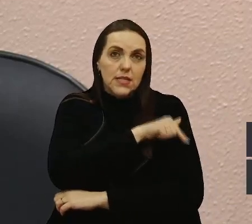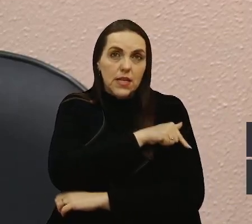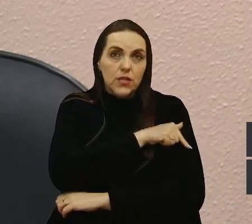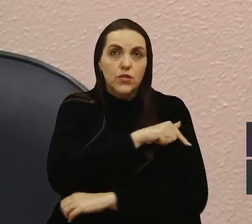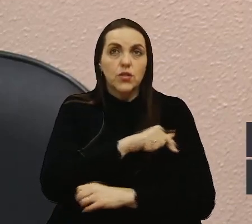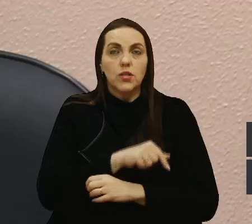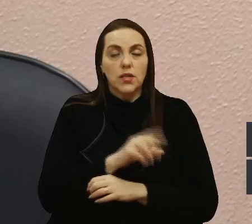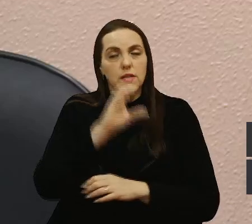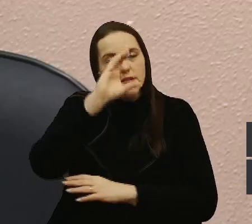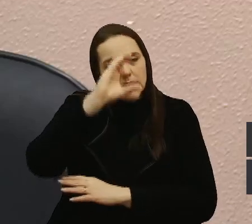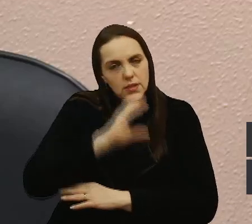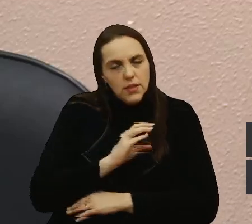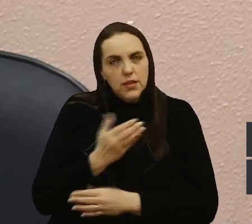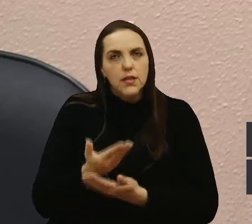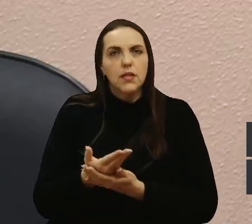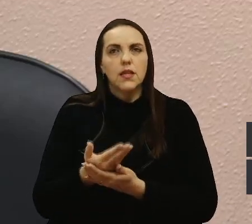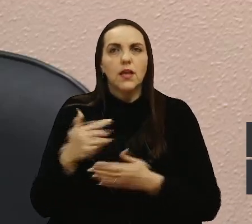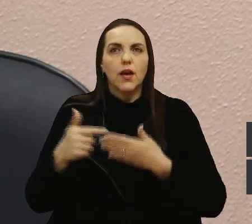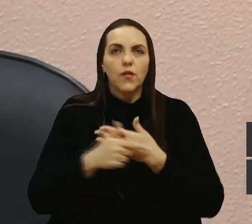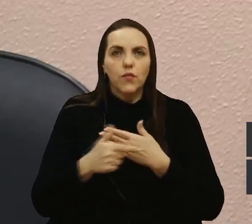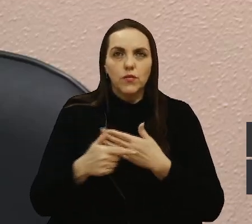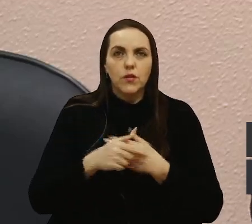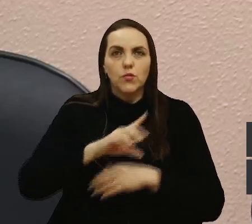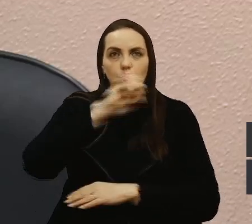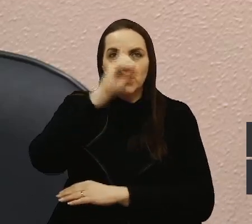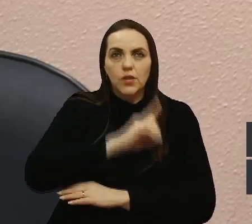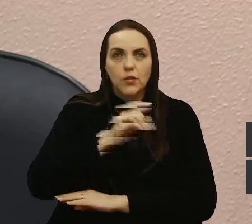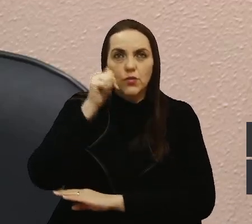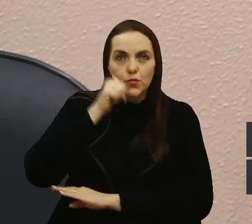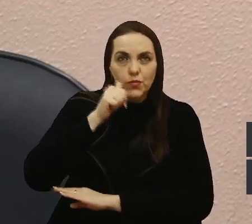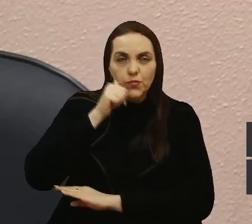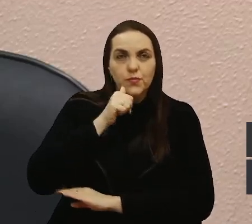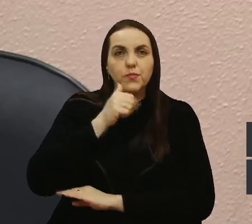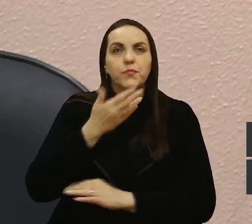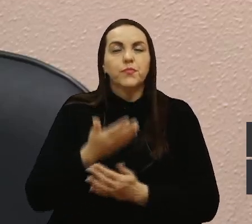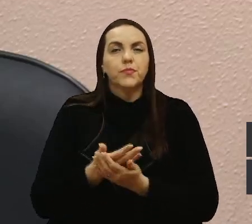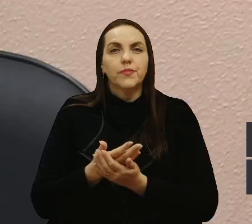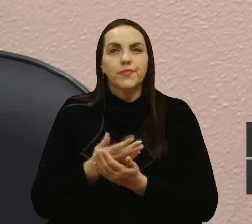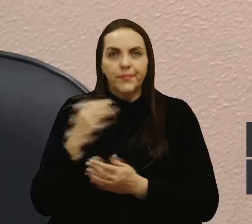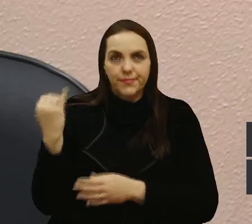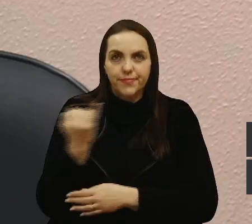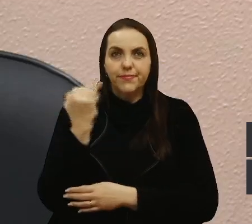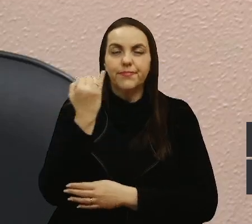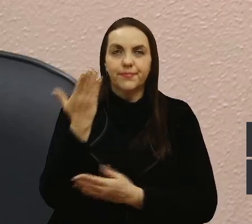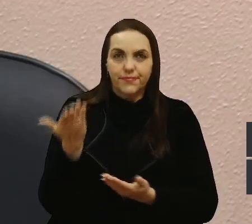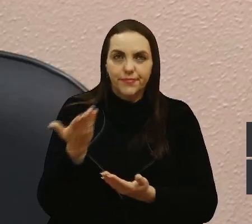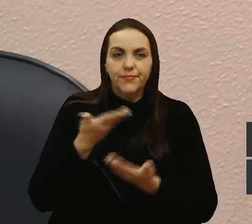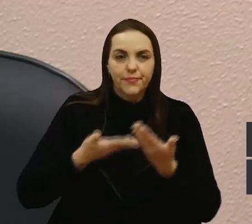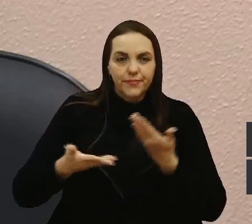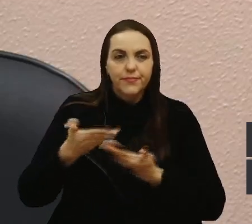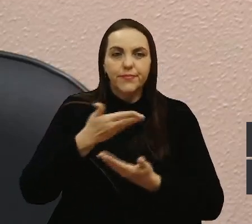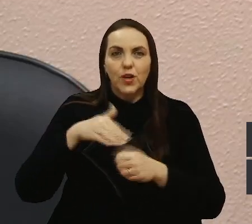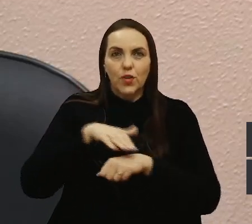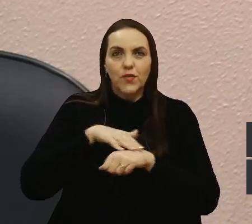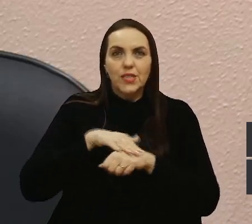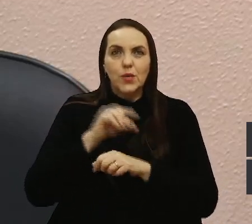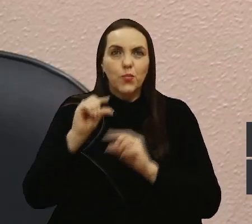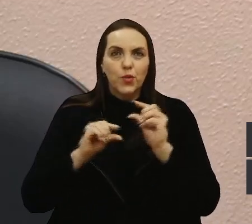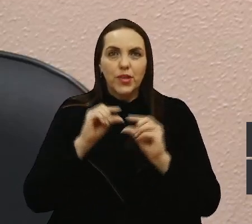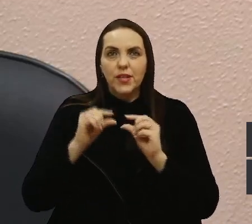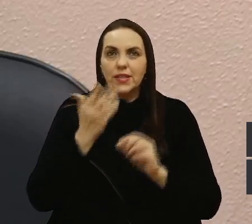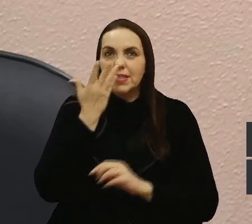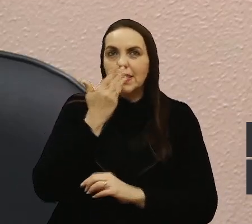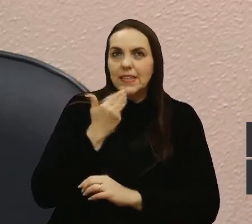sobre cidadania, sobre o papel e o direito das mulheres. Então, naquele momento, tive a oportunidade de poder conversar um pouquinho com as crianças e foi